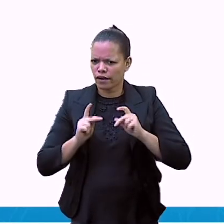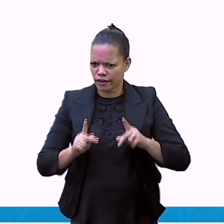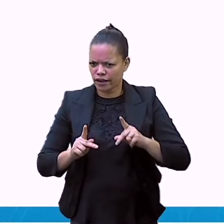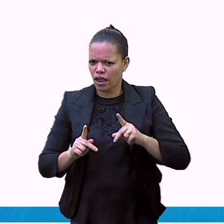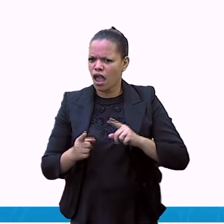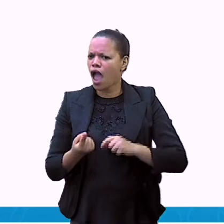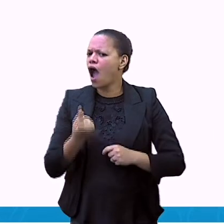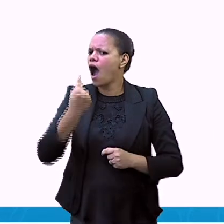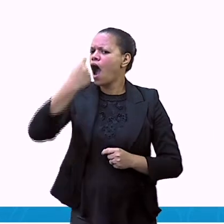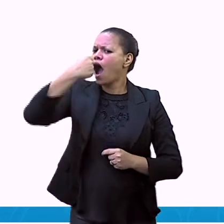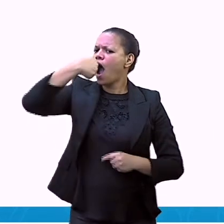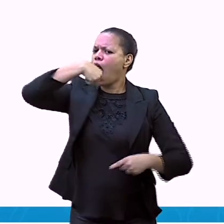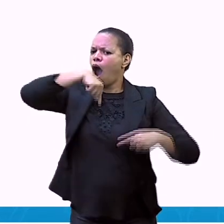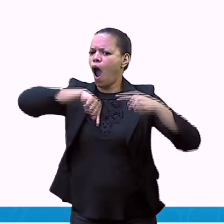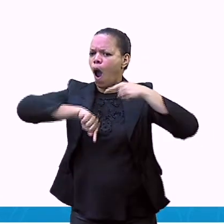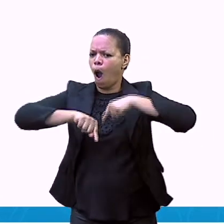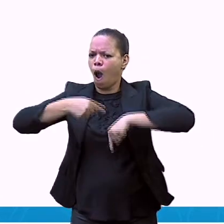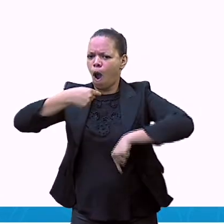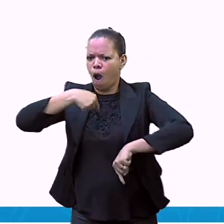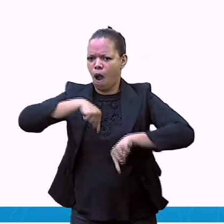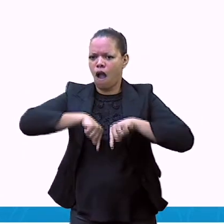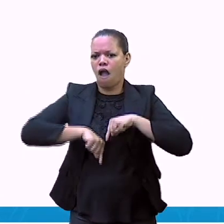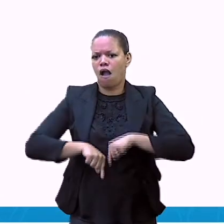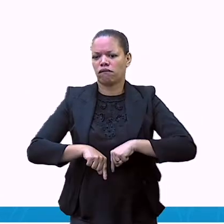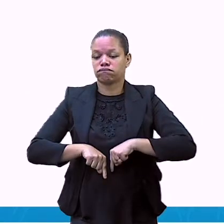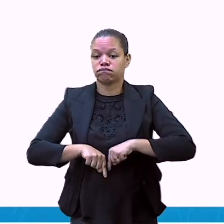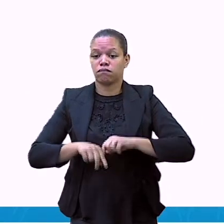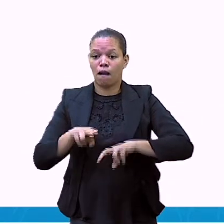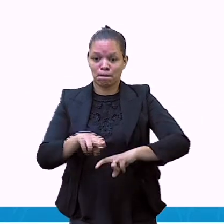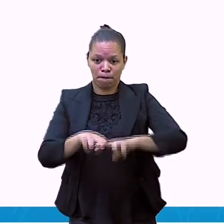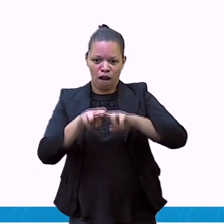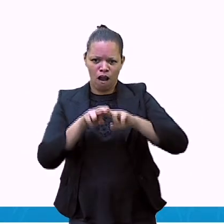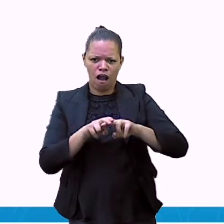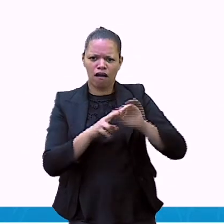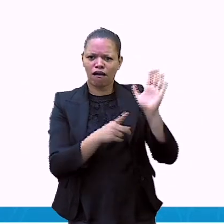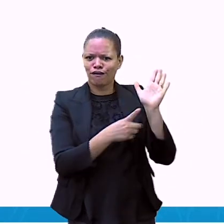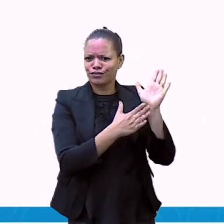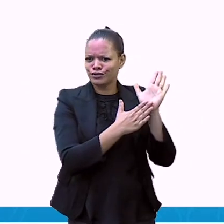Pela boca, através da minha mão suja, da minha mão